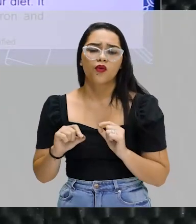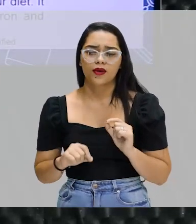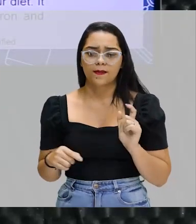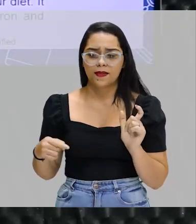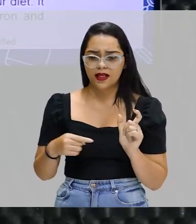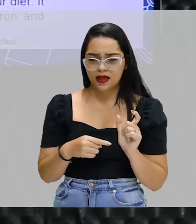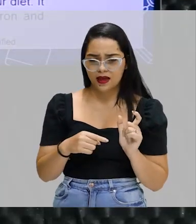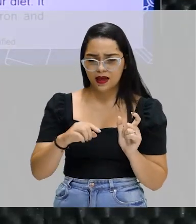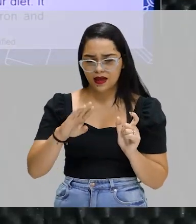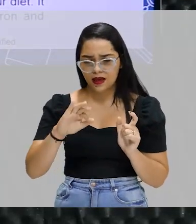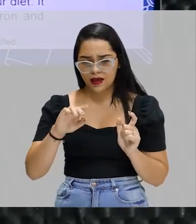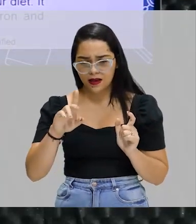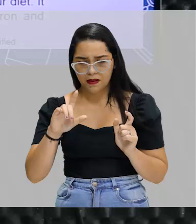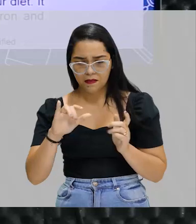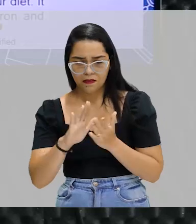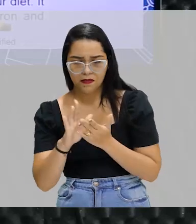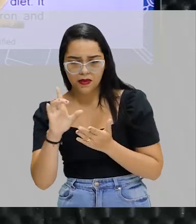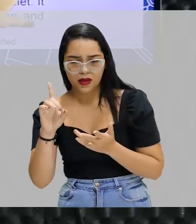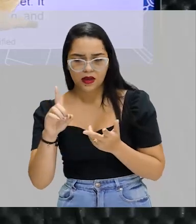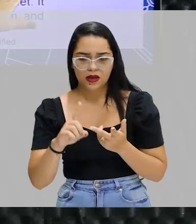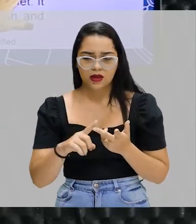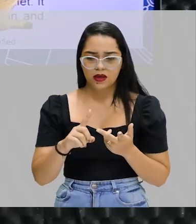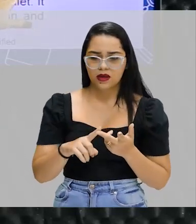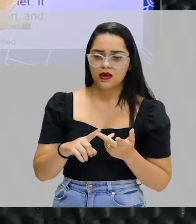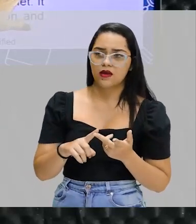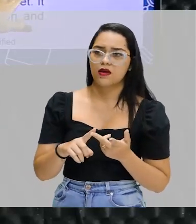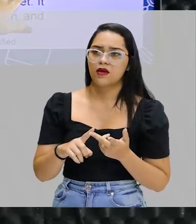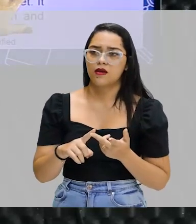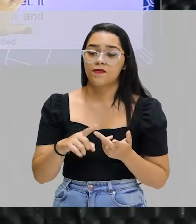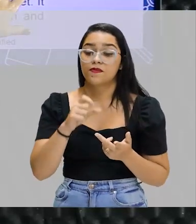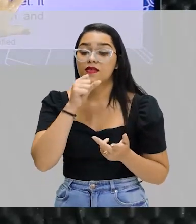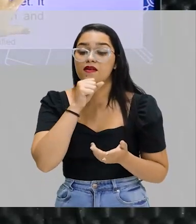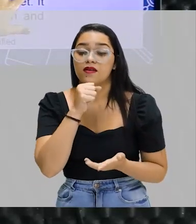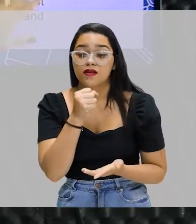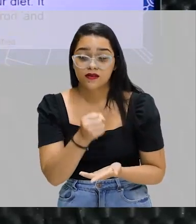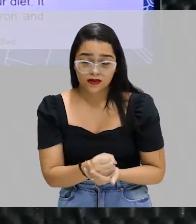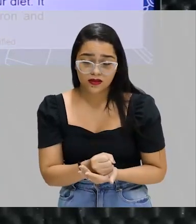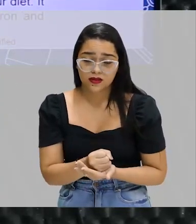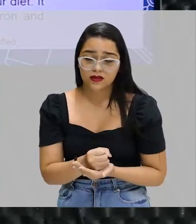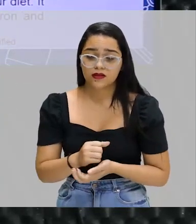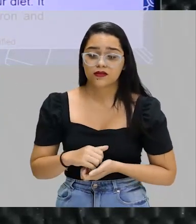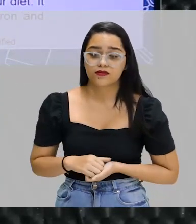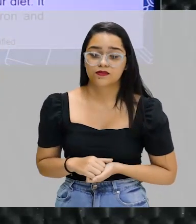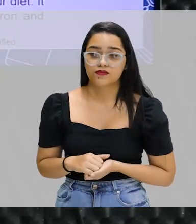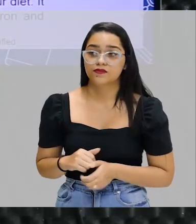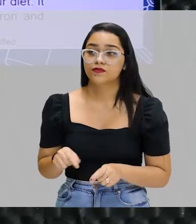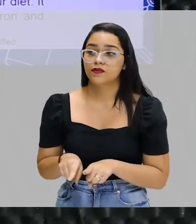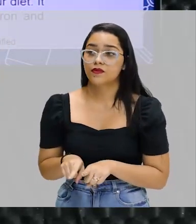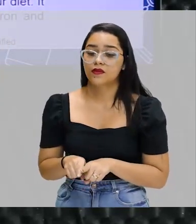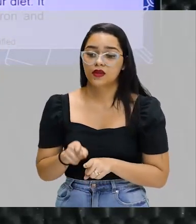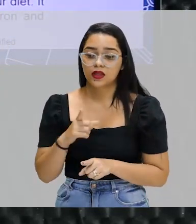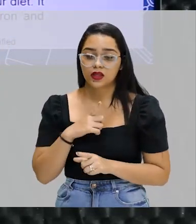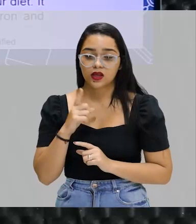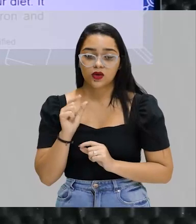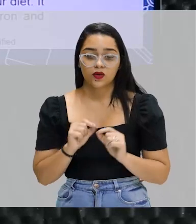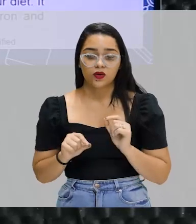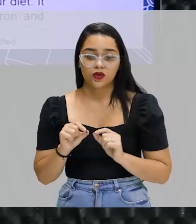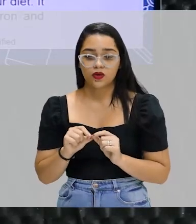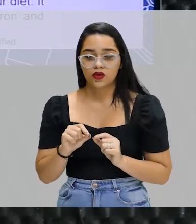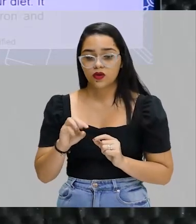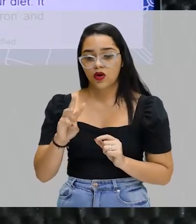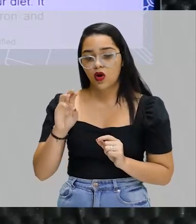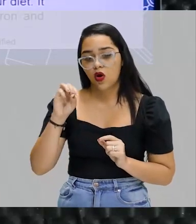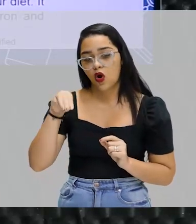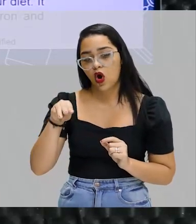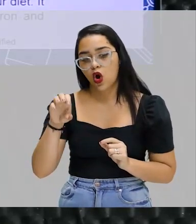ó, Bíblia, Old Testament, Velho Testamento, e eu tenho no final